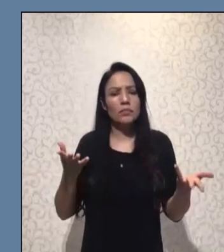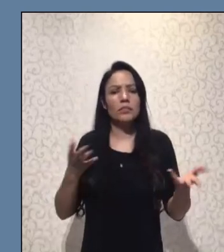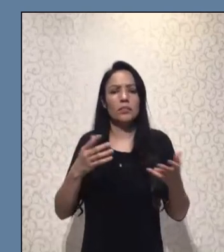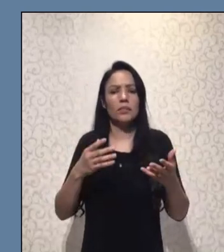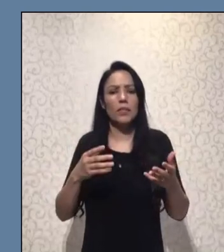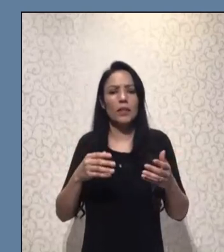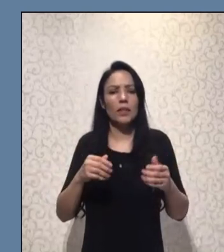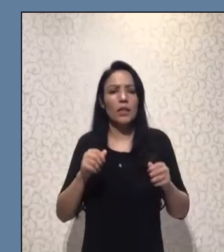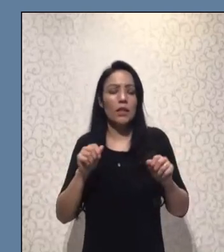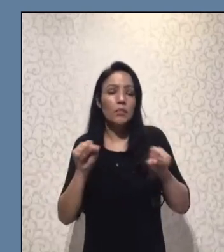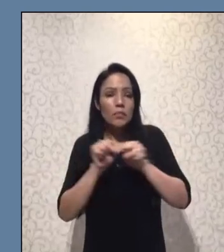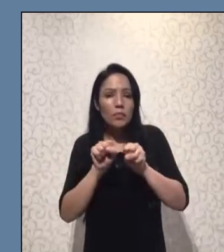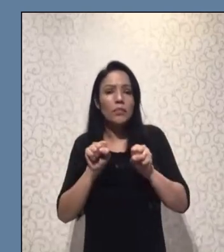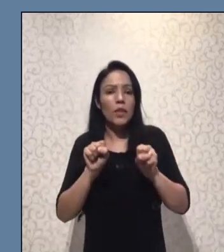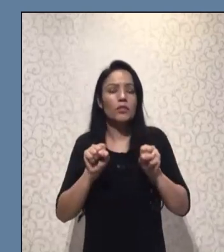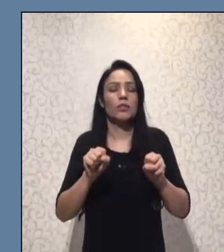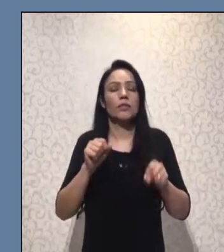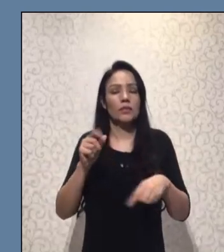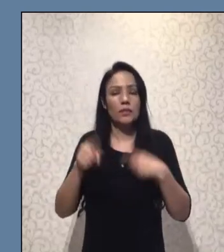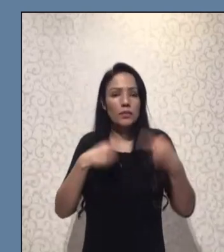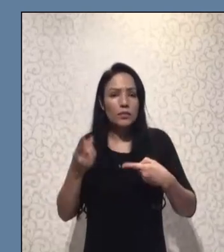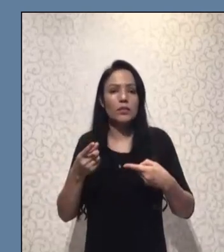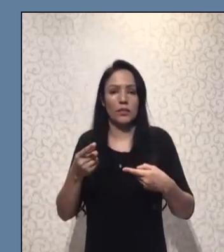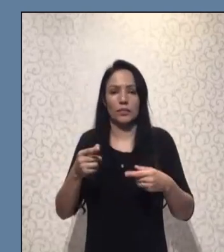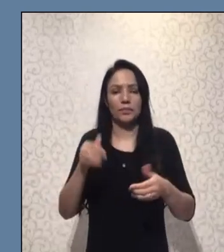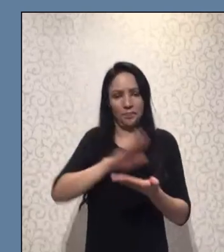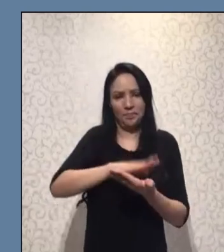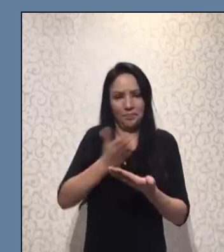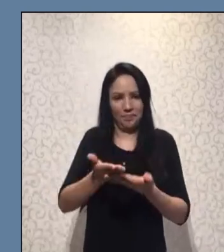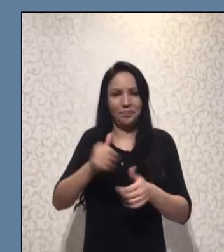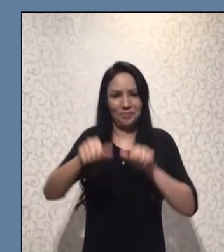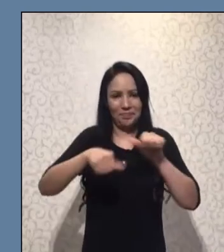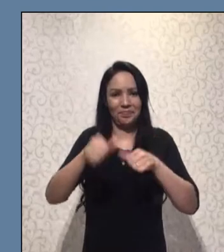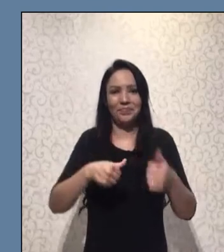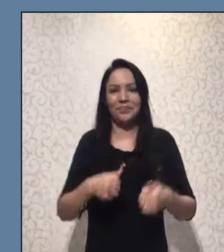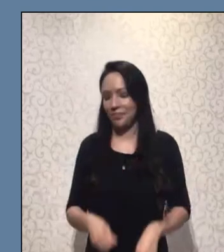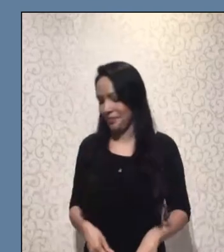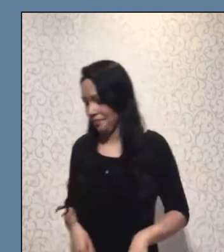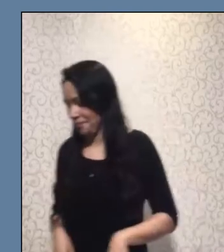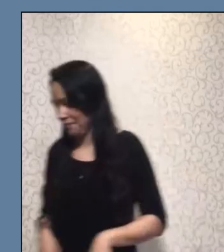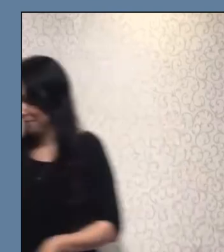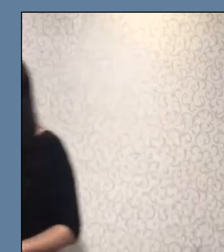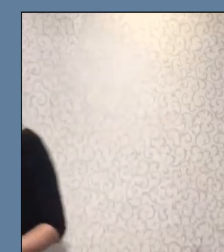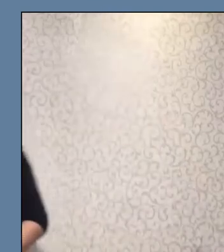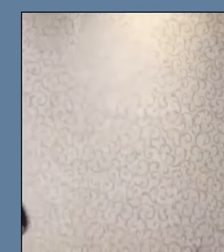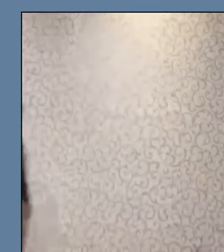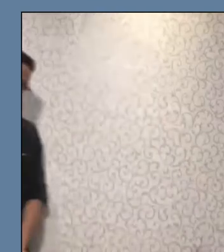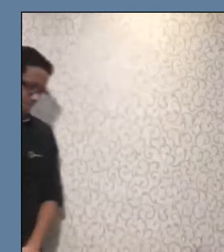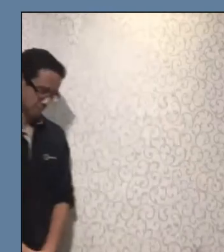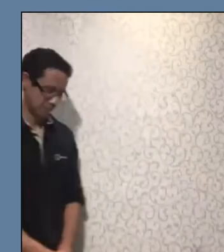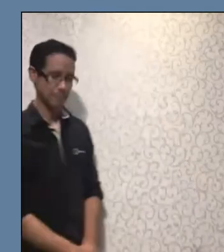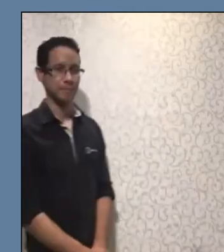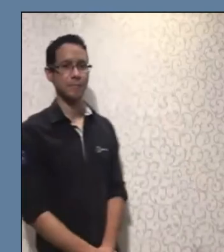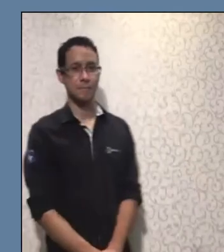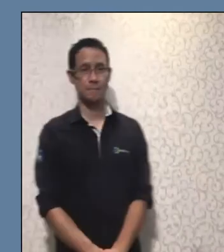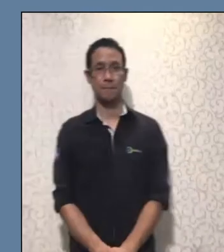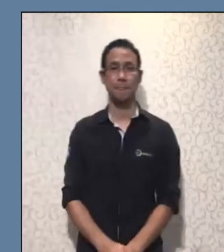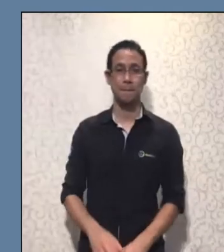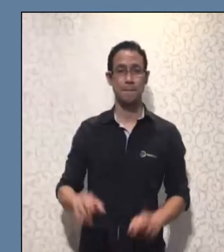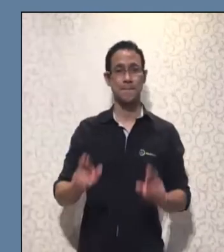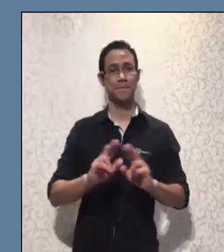Porque na hora que você apresenta uma nova faceta, né, uma diferente política de aquisição, você